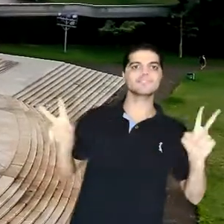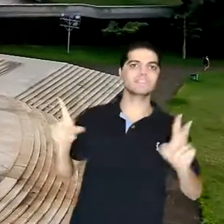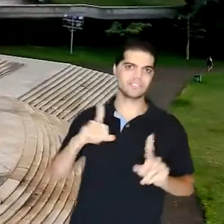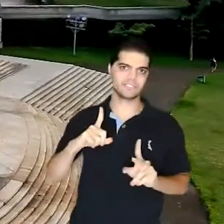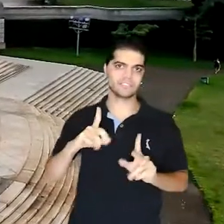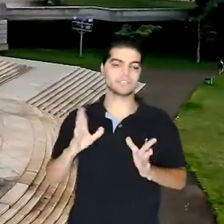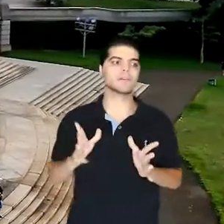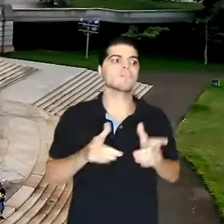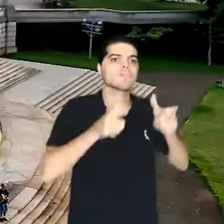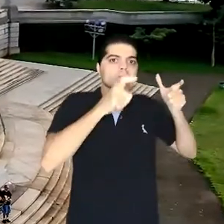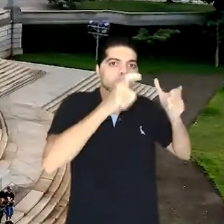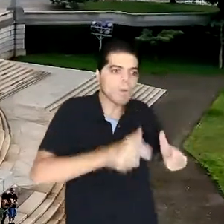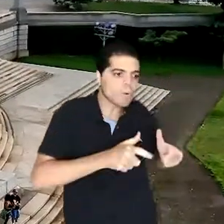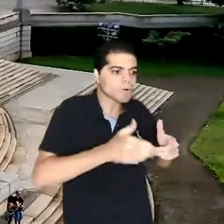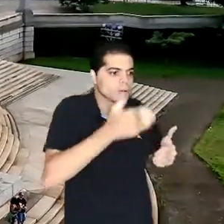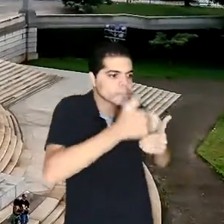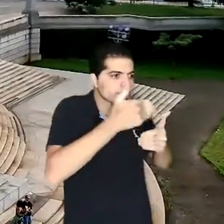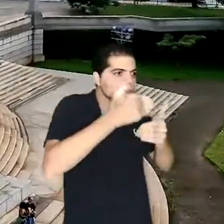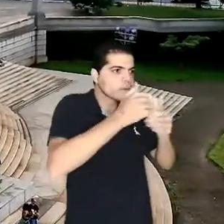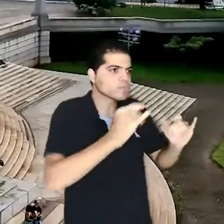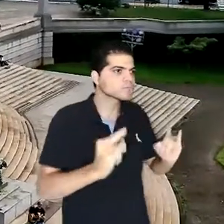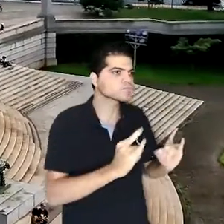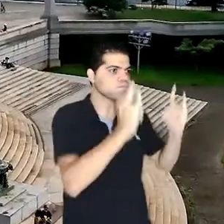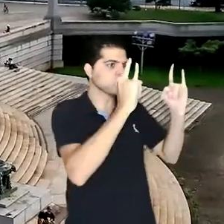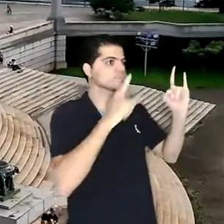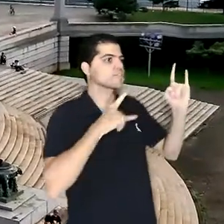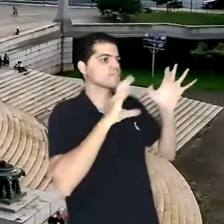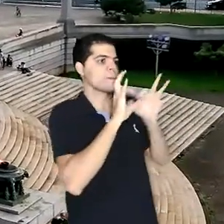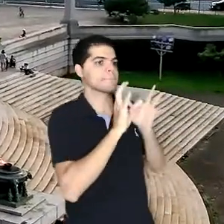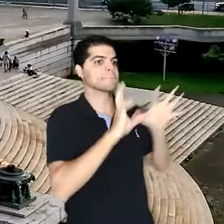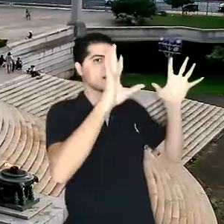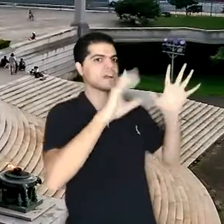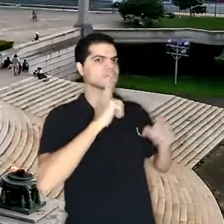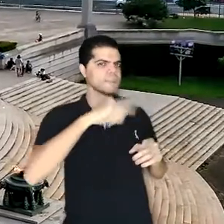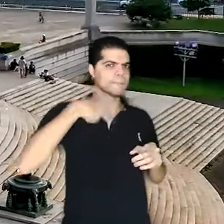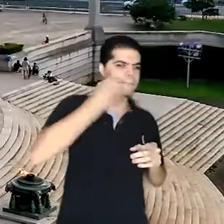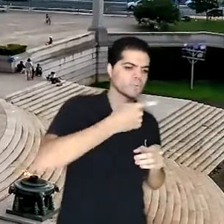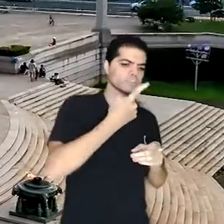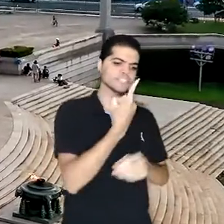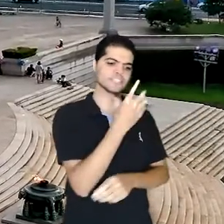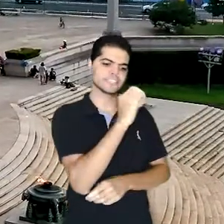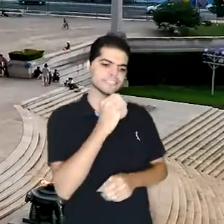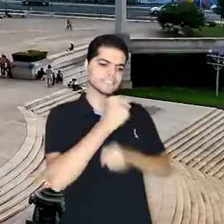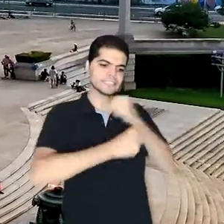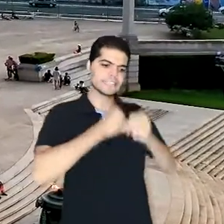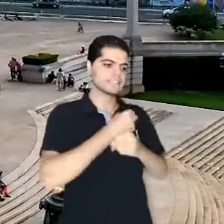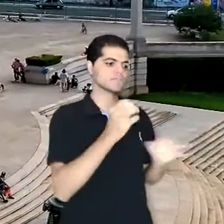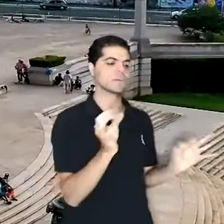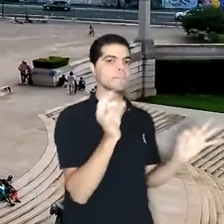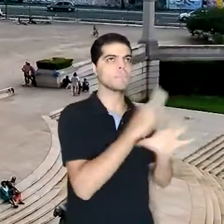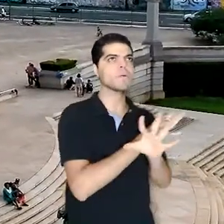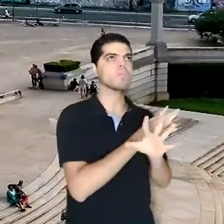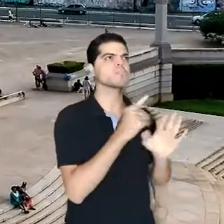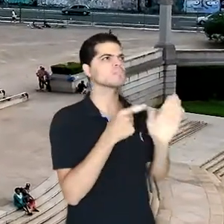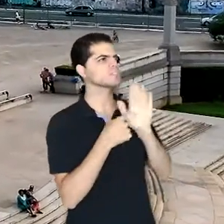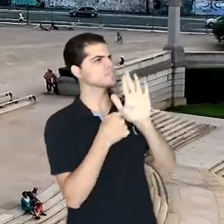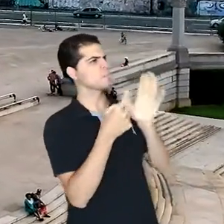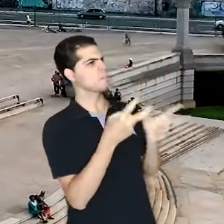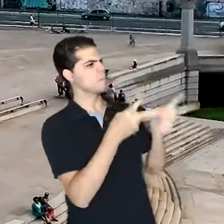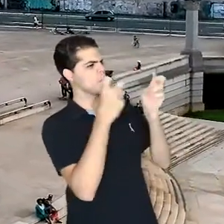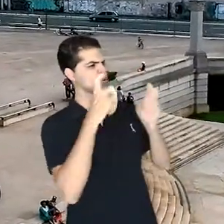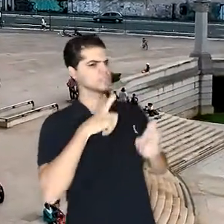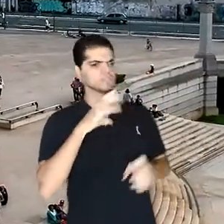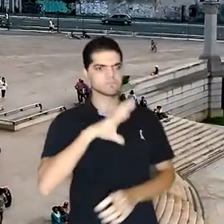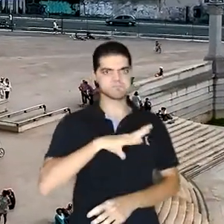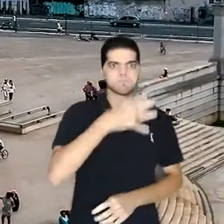à independência, que só ficou pronto depois do centenário da independência, mas ainda assim traz essa versão heróica, em que traz o